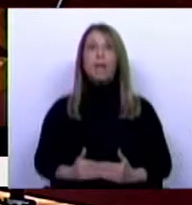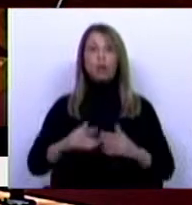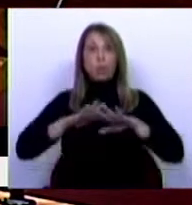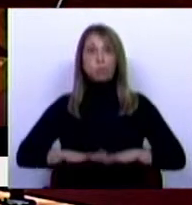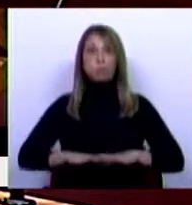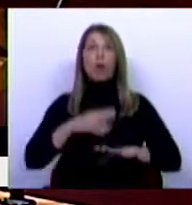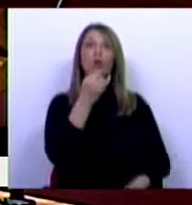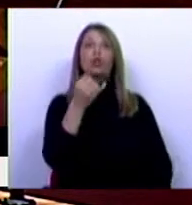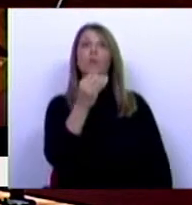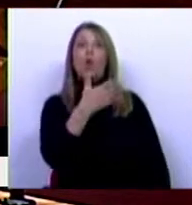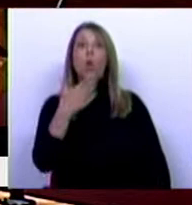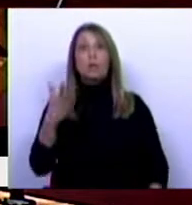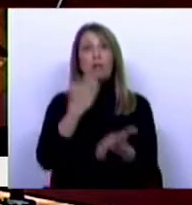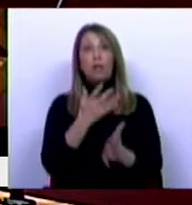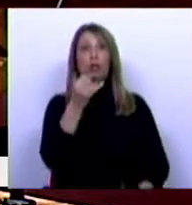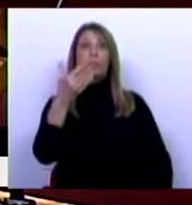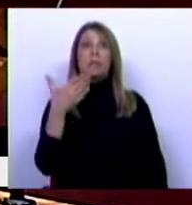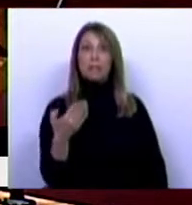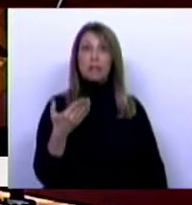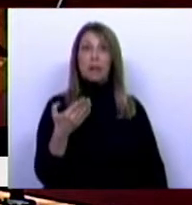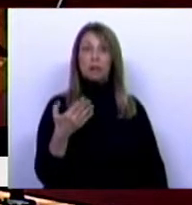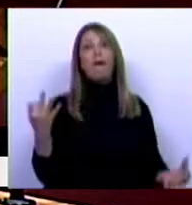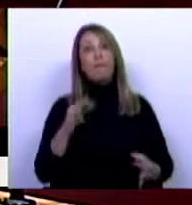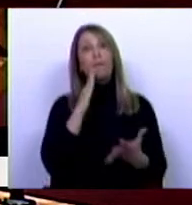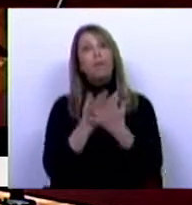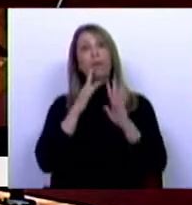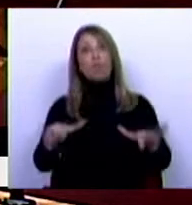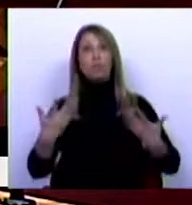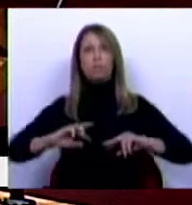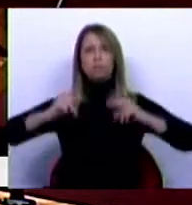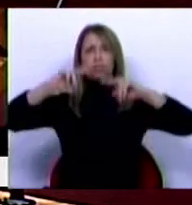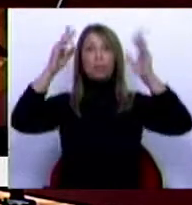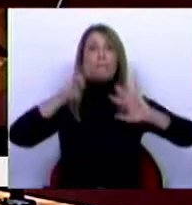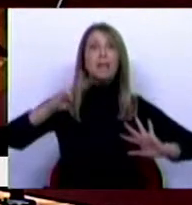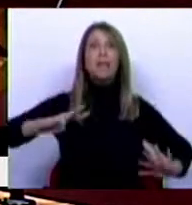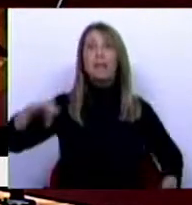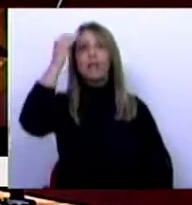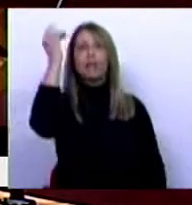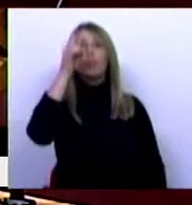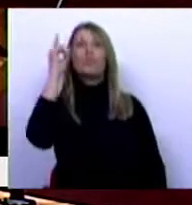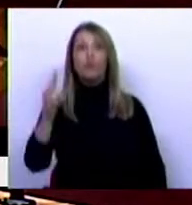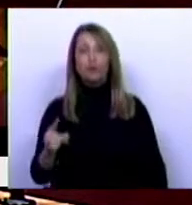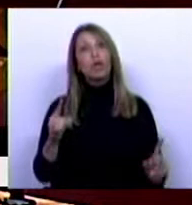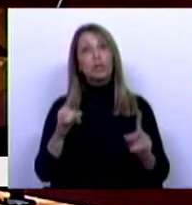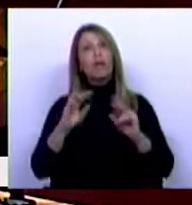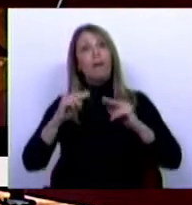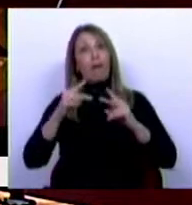entre 2011 e 2017, o que possibilitou a progressão na carreira de milhares de docentes e reposicionamento de outros